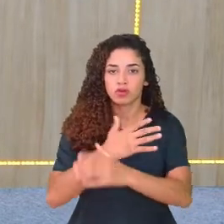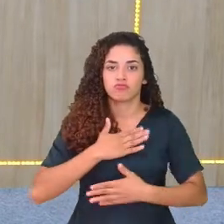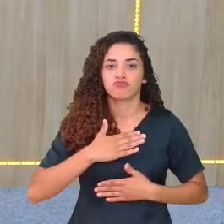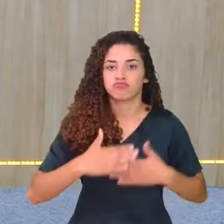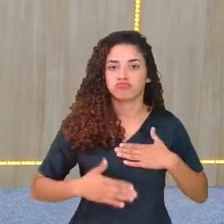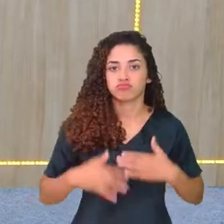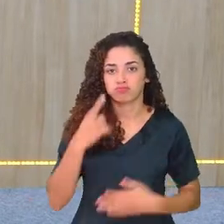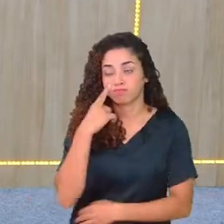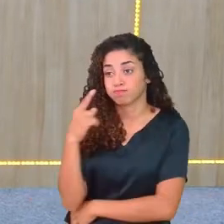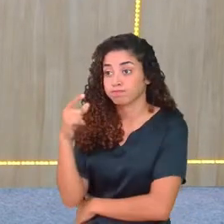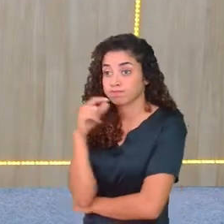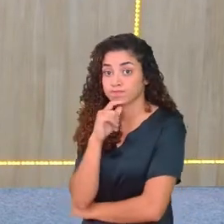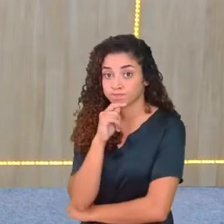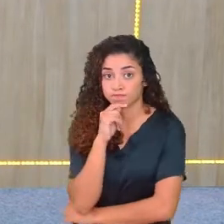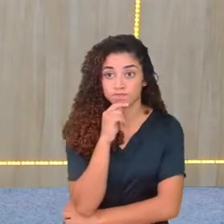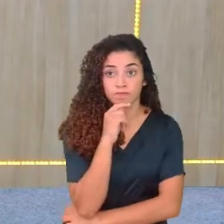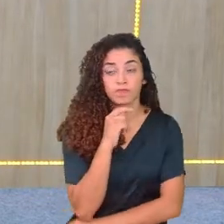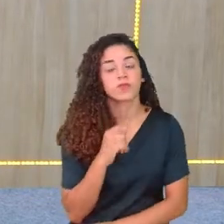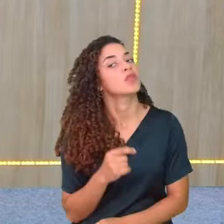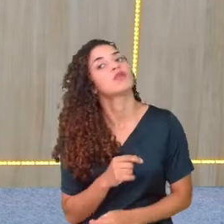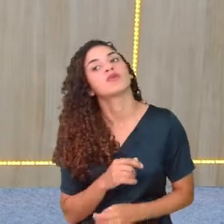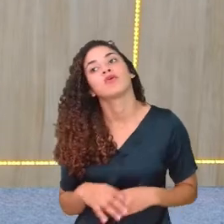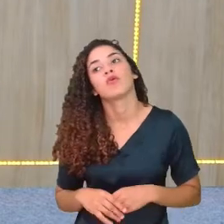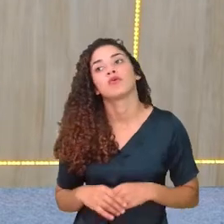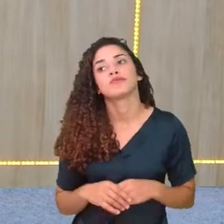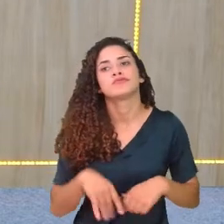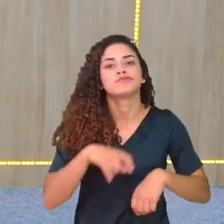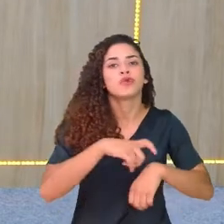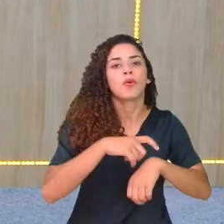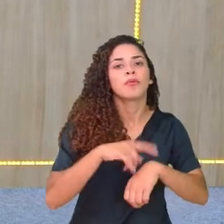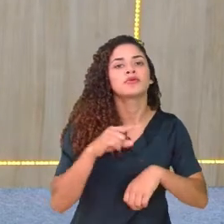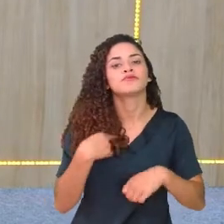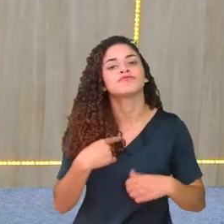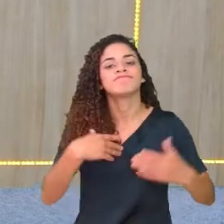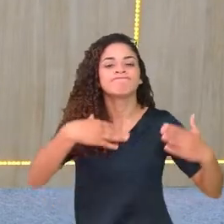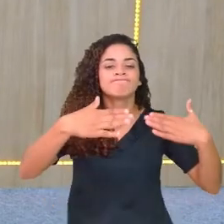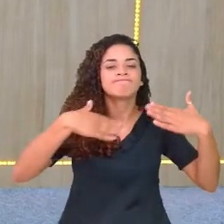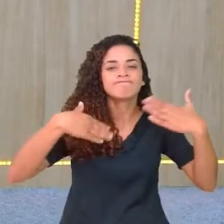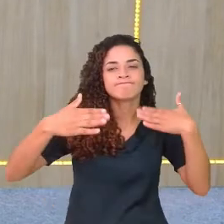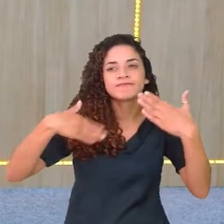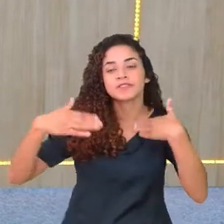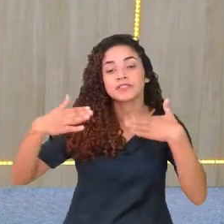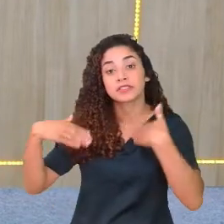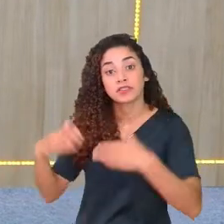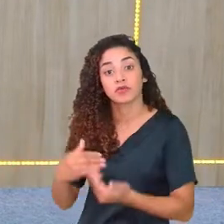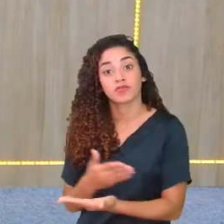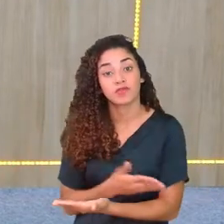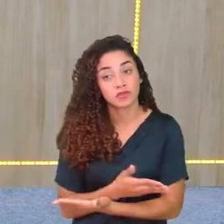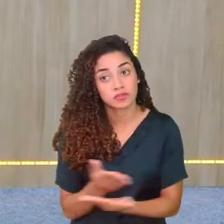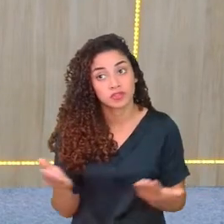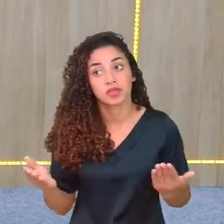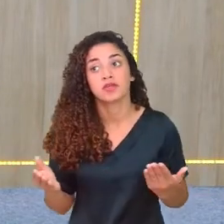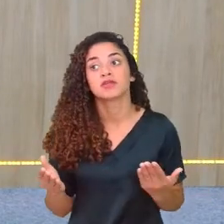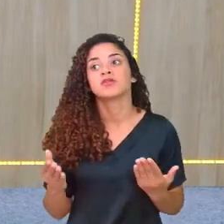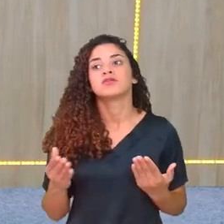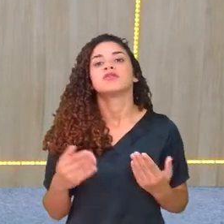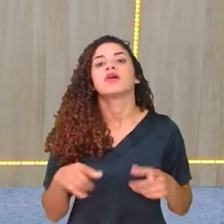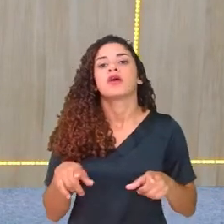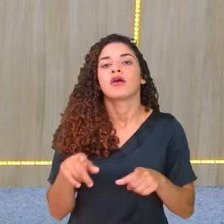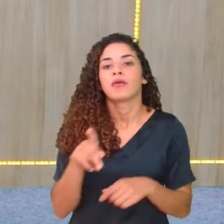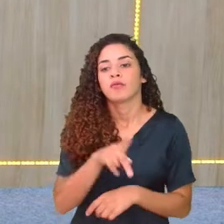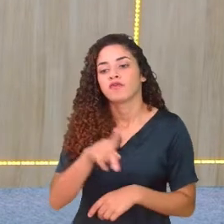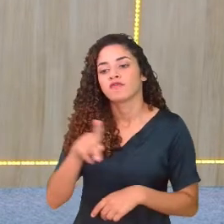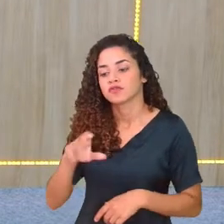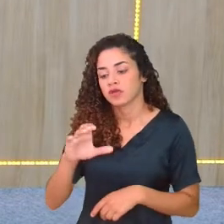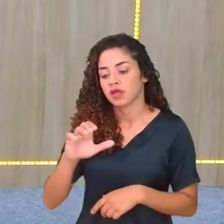o esqueleto. A gente vai conversar, à medida que eu vou conversando com vocês, se vocês forem colocando, a professora Cláudia vai rapidinho nos